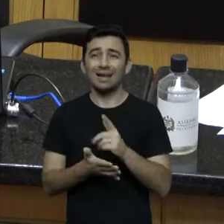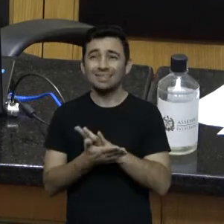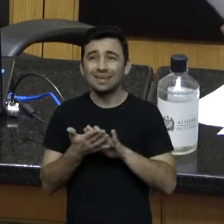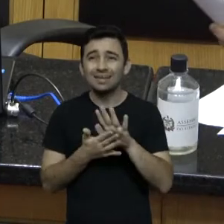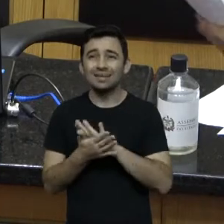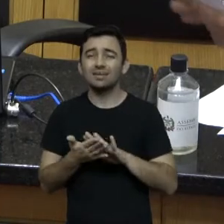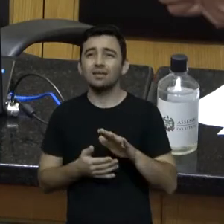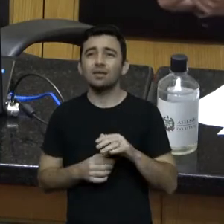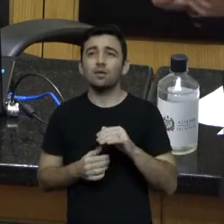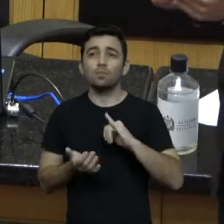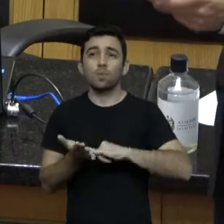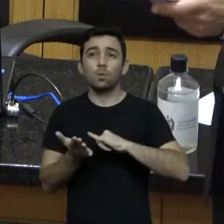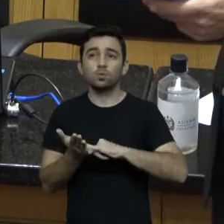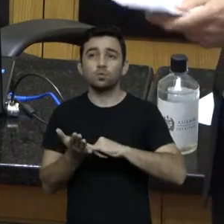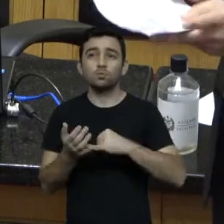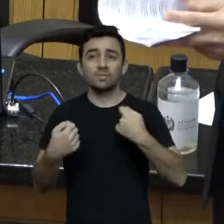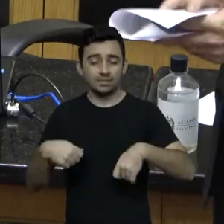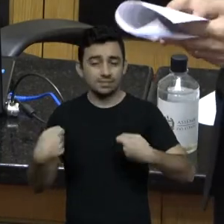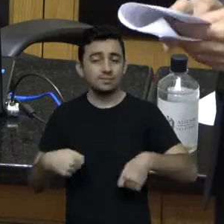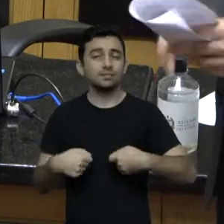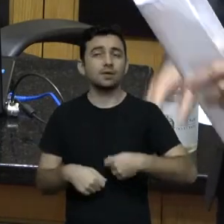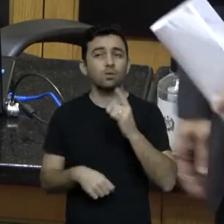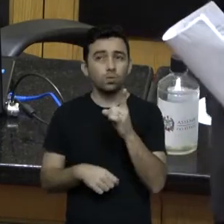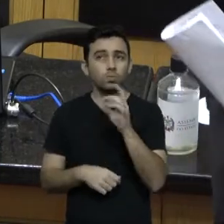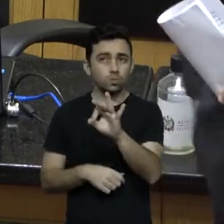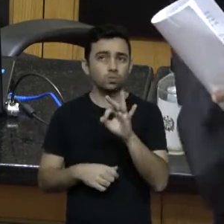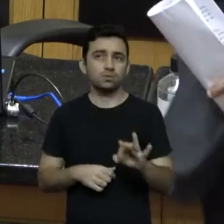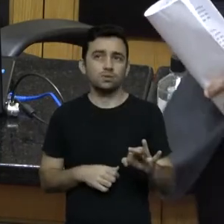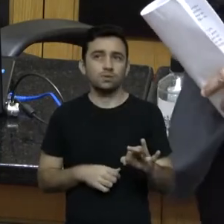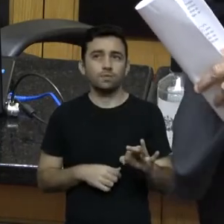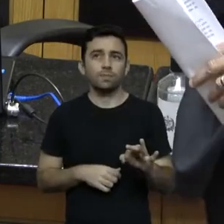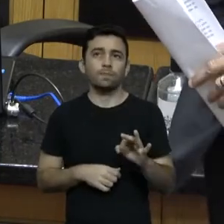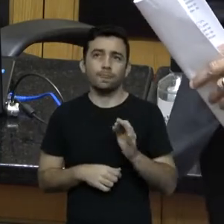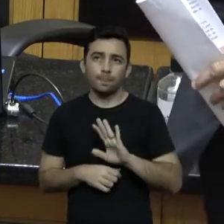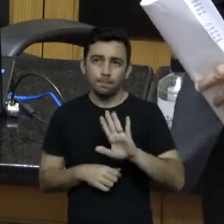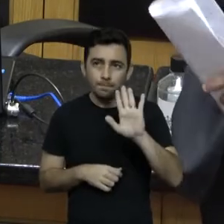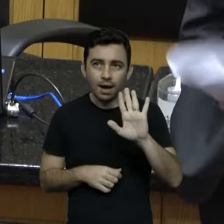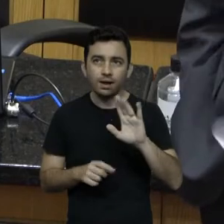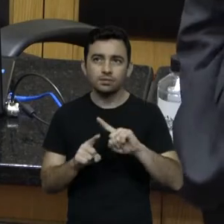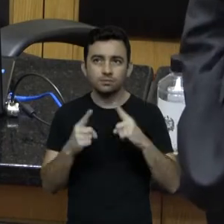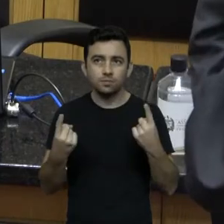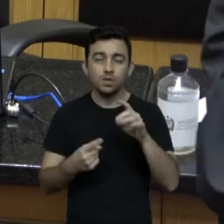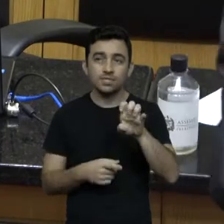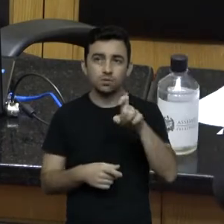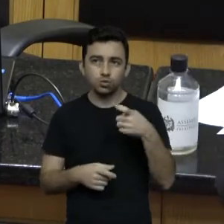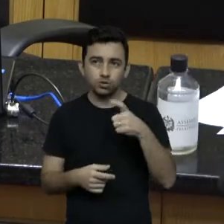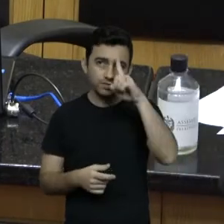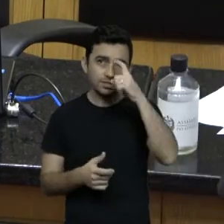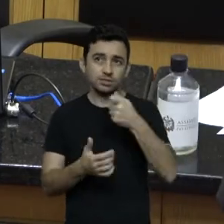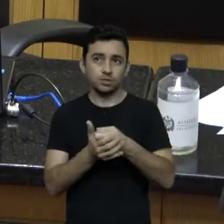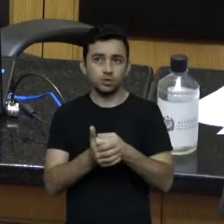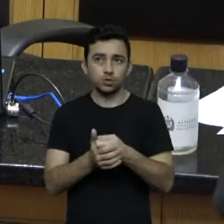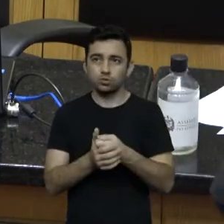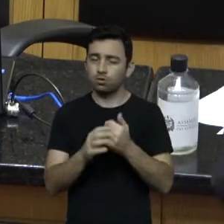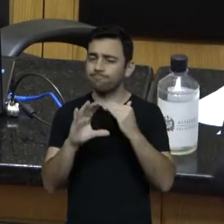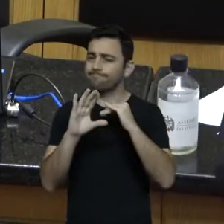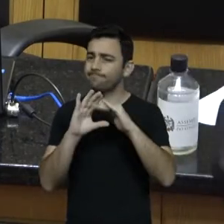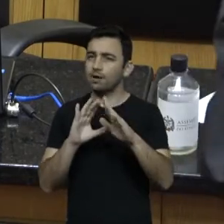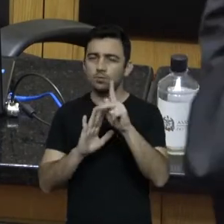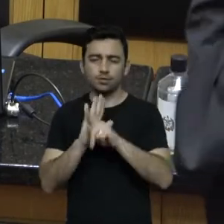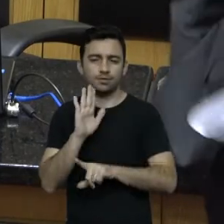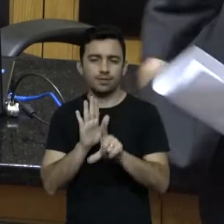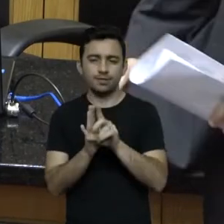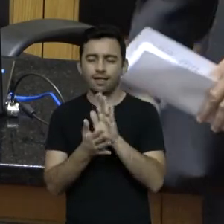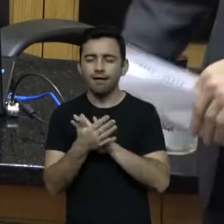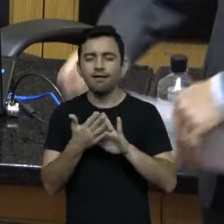o imposto era para ser um por cento mas o Executivo Decidiu não mandar o projeto de lei para